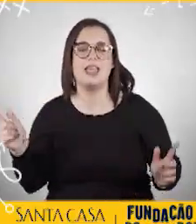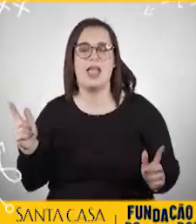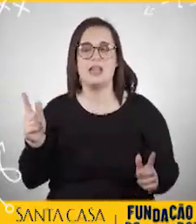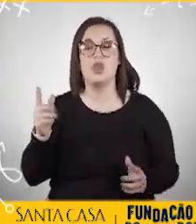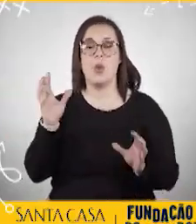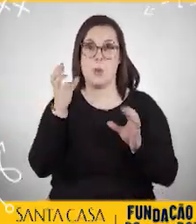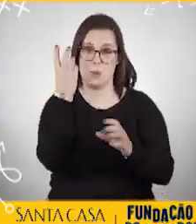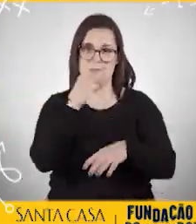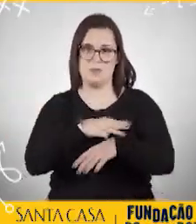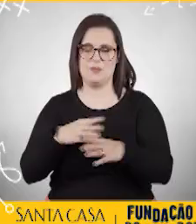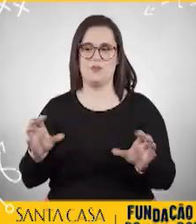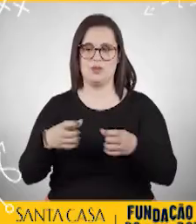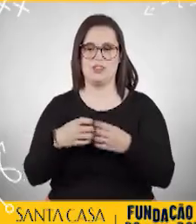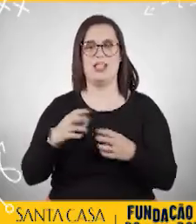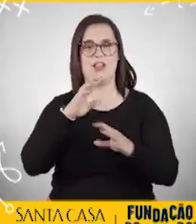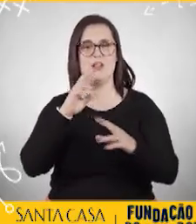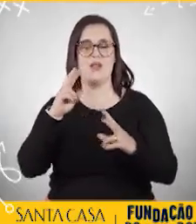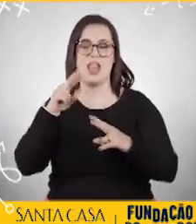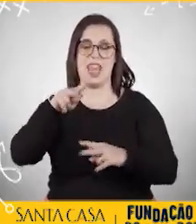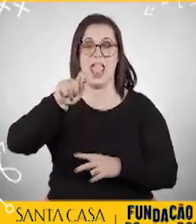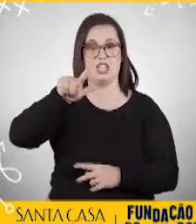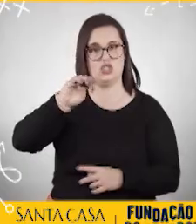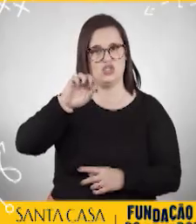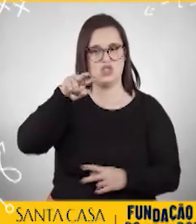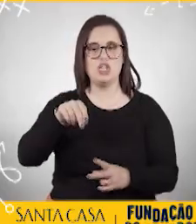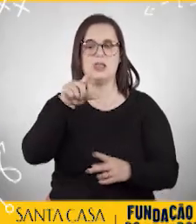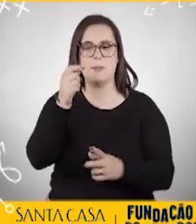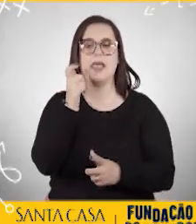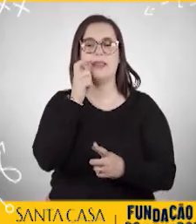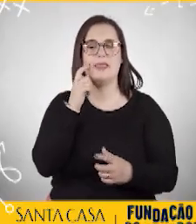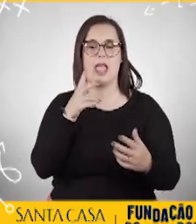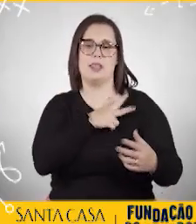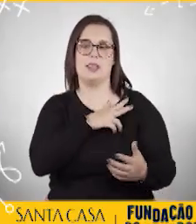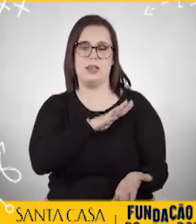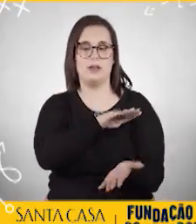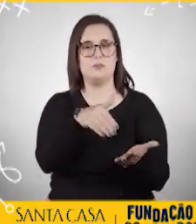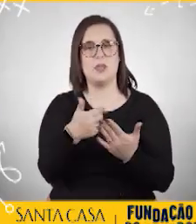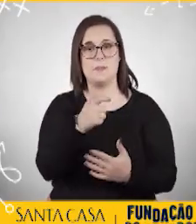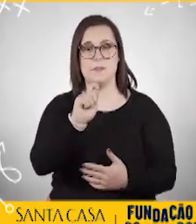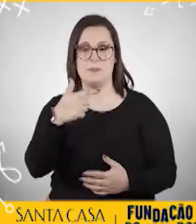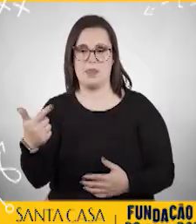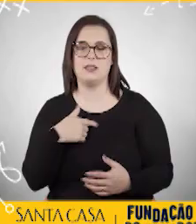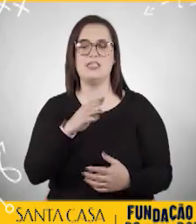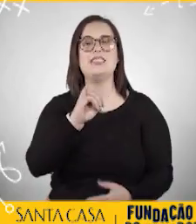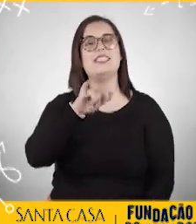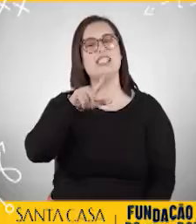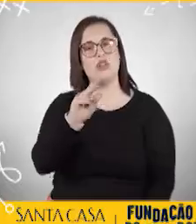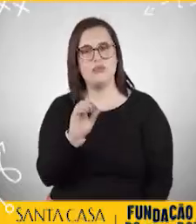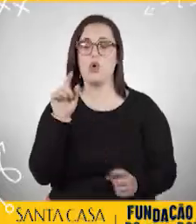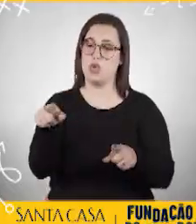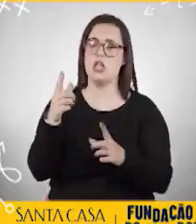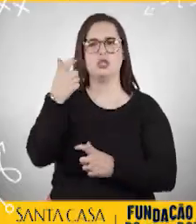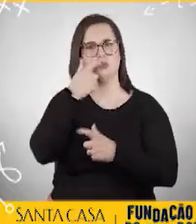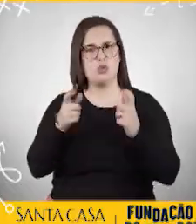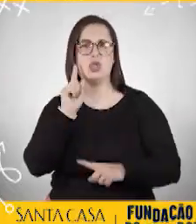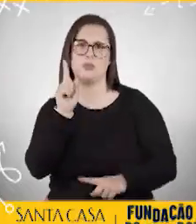especial do membro do Conselho de Administração da Fundação, Nelson Pereira, e dos embaixadores da Liga, Beto Severo e Silvio Sá